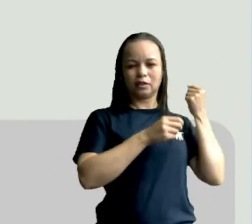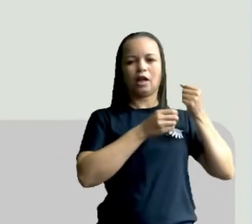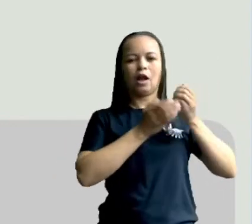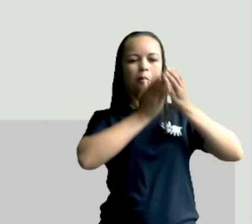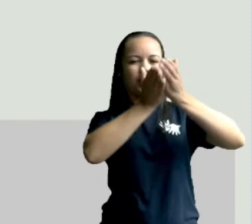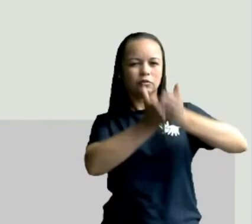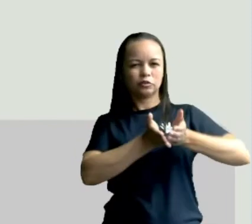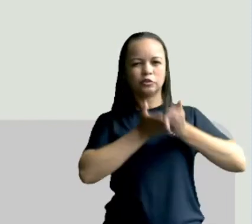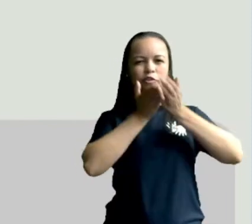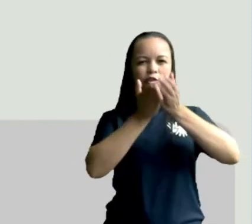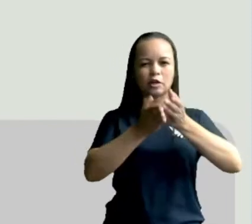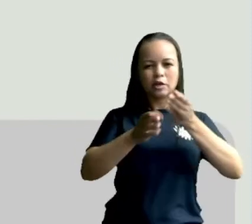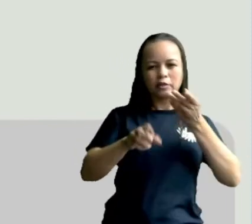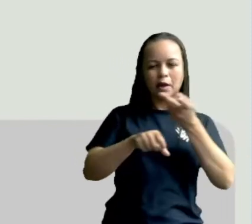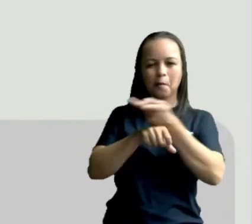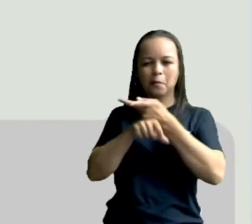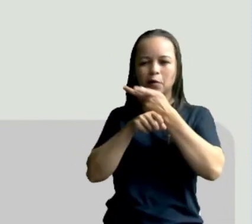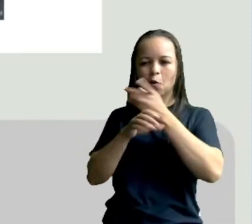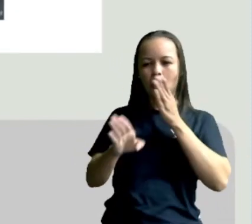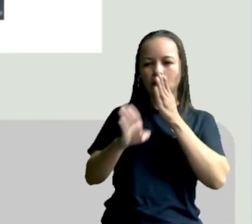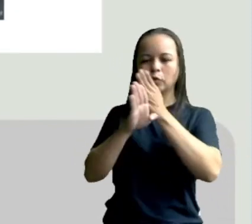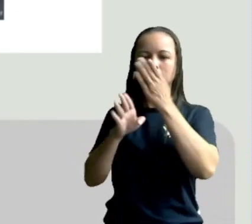busca de outras terras.